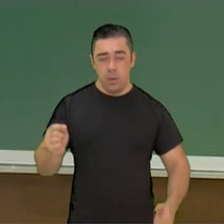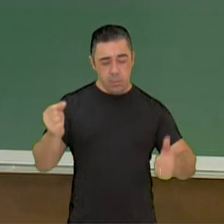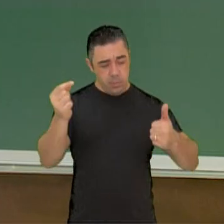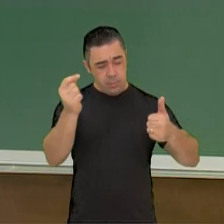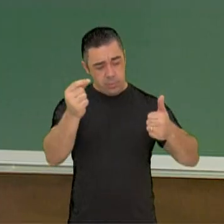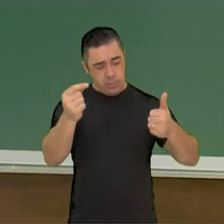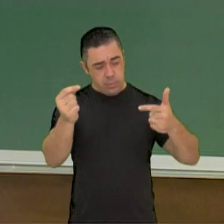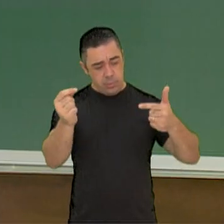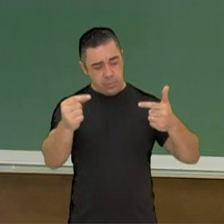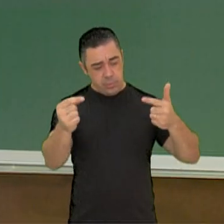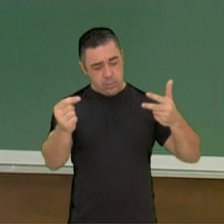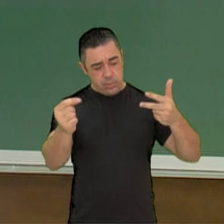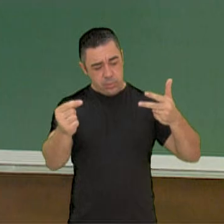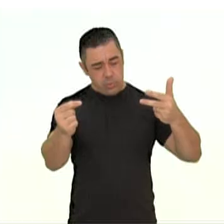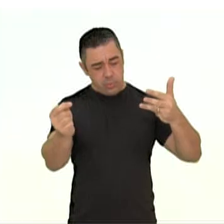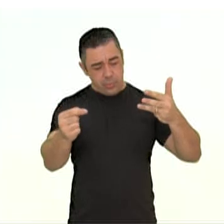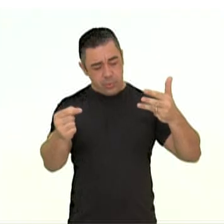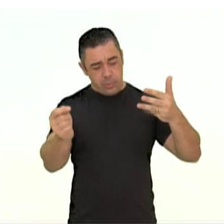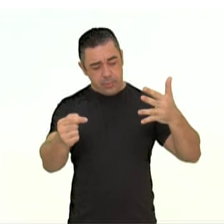pouquinho sobre cada uma delas.